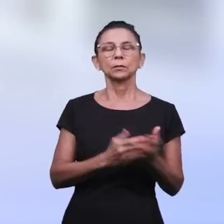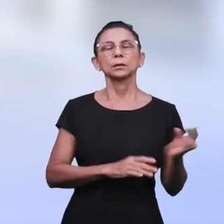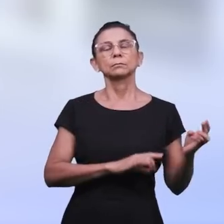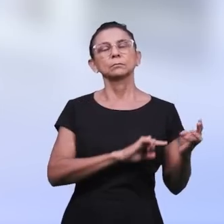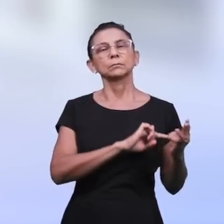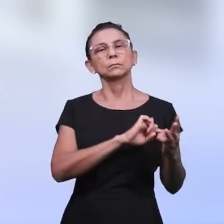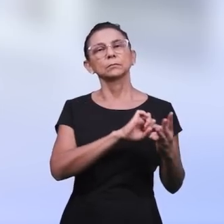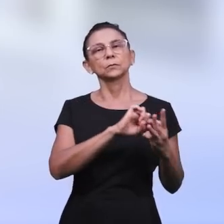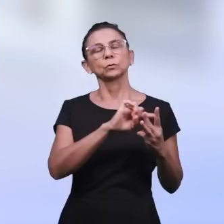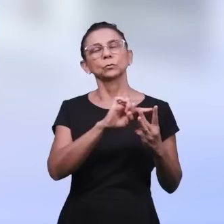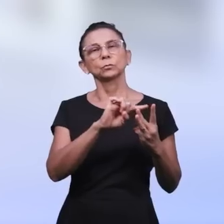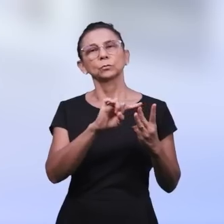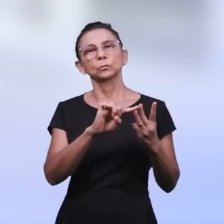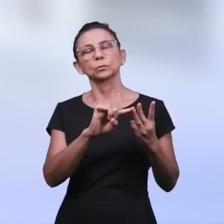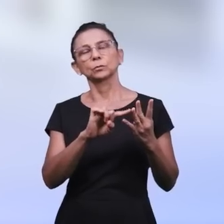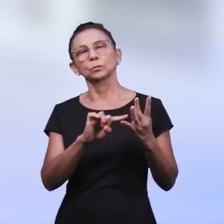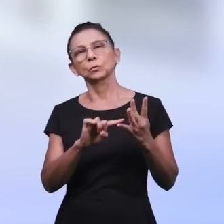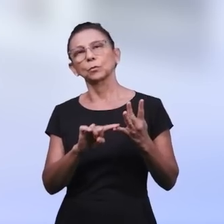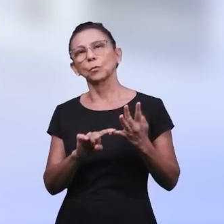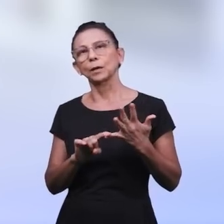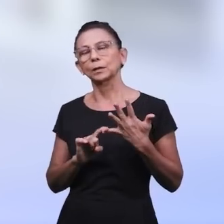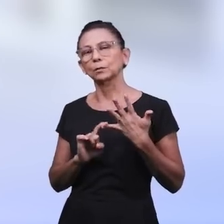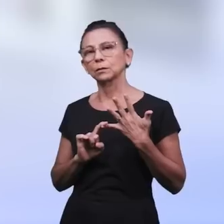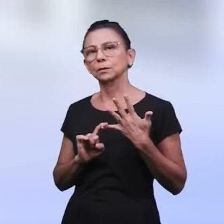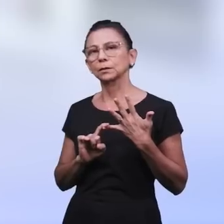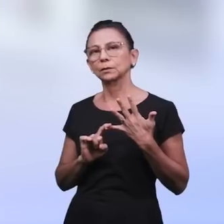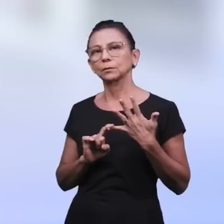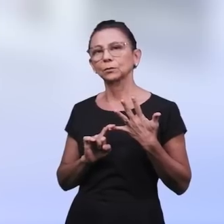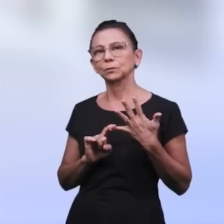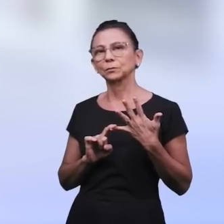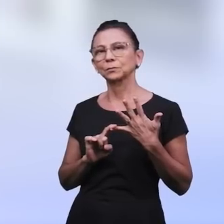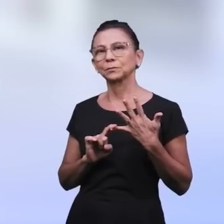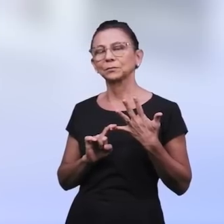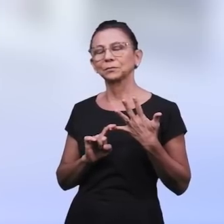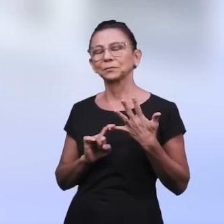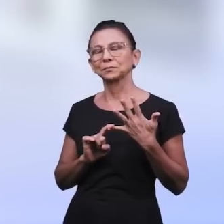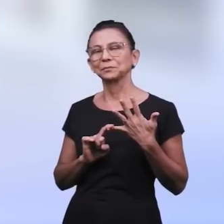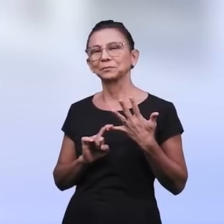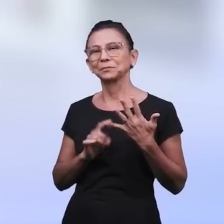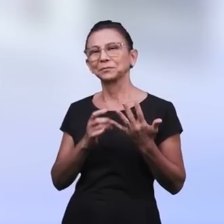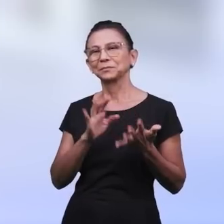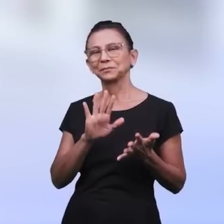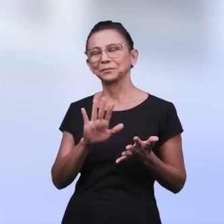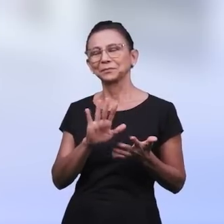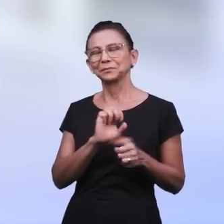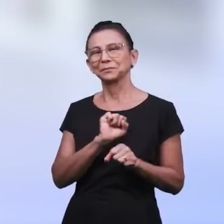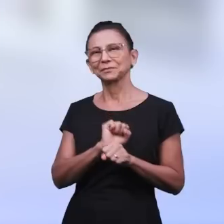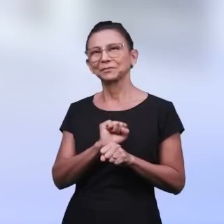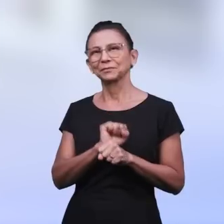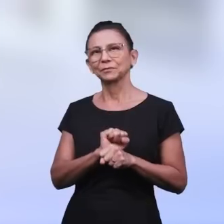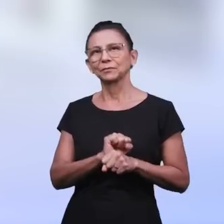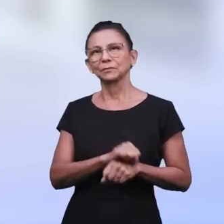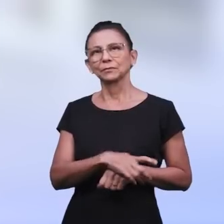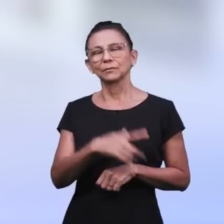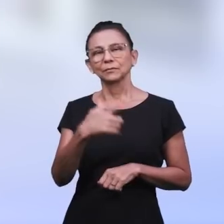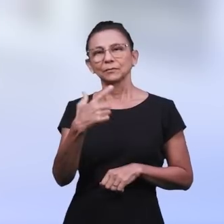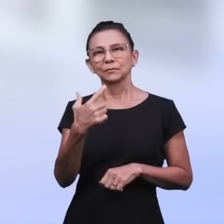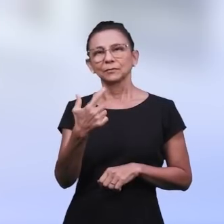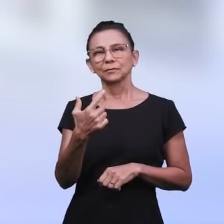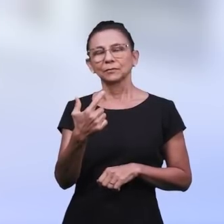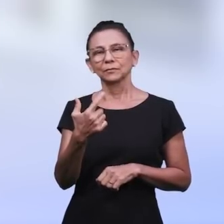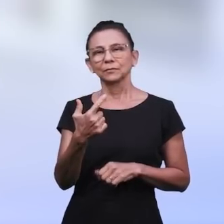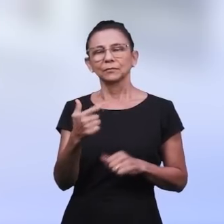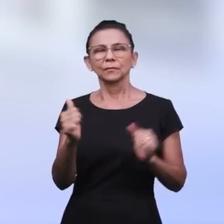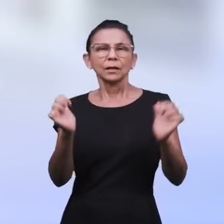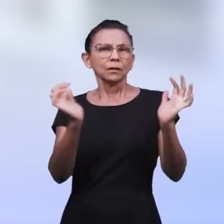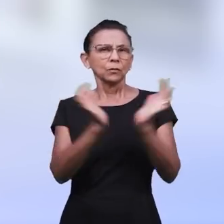pastores Alessandro Afonso, Abimael Pisoni, Cleidson Pereira, Cleverson Rocha, Donald Pelto, Ednei Oliveira, Maicon Assis